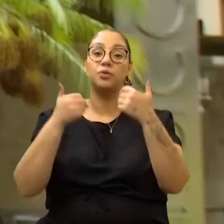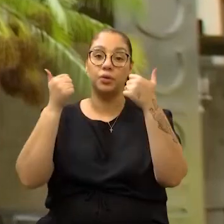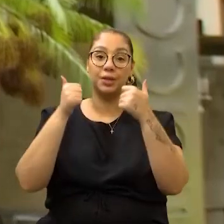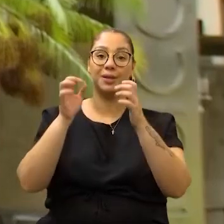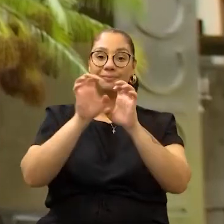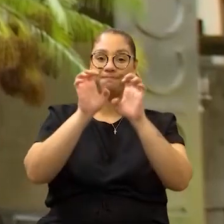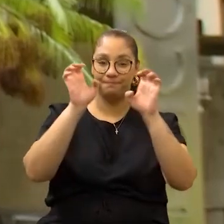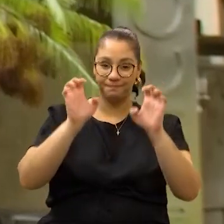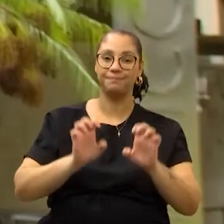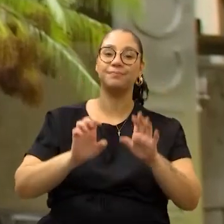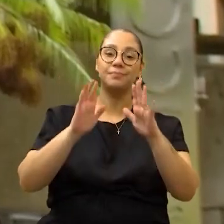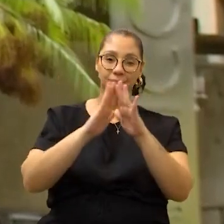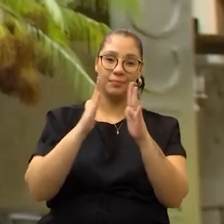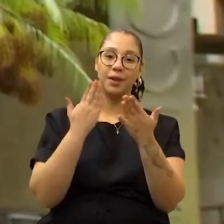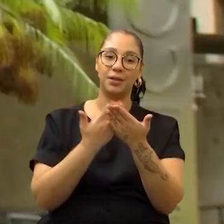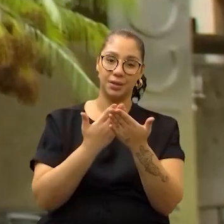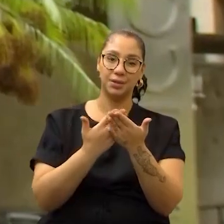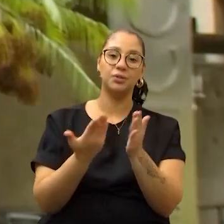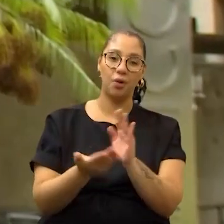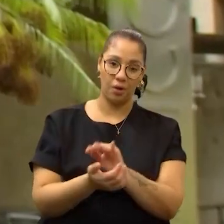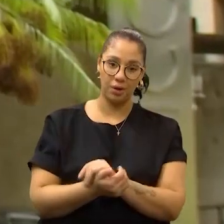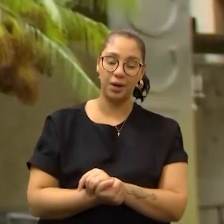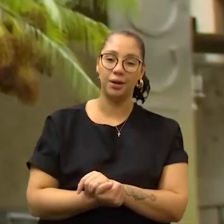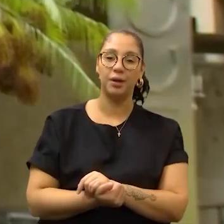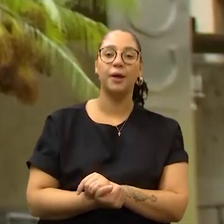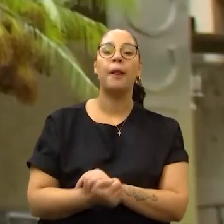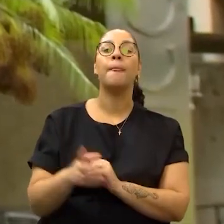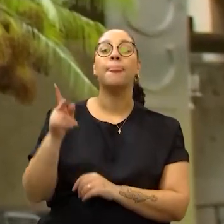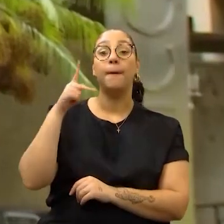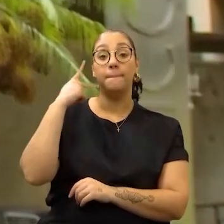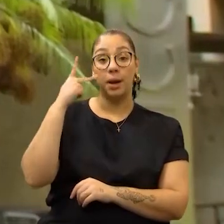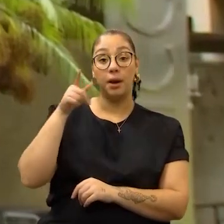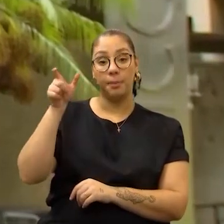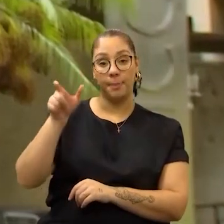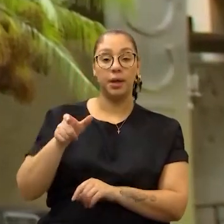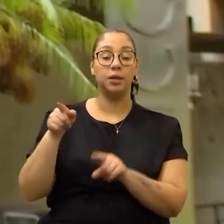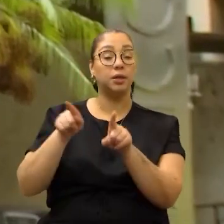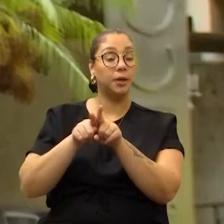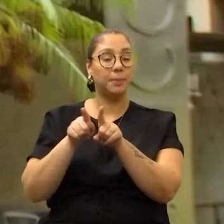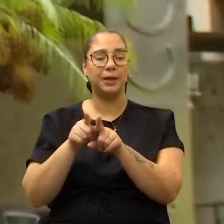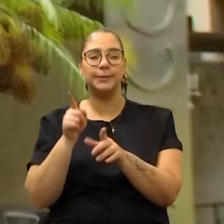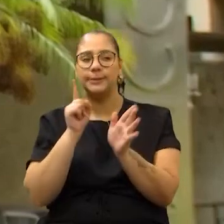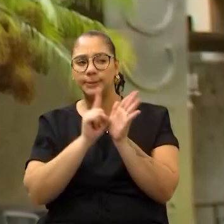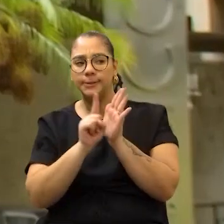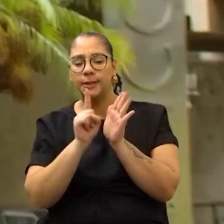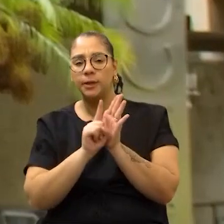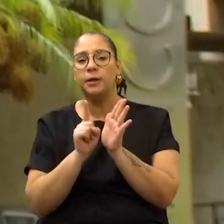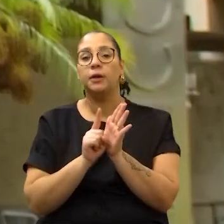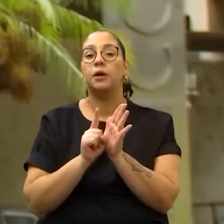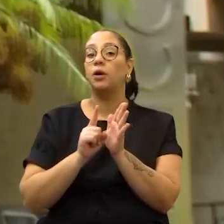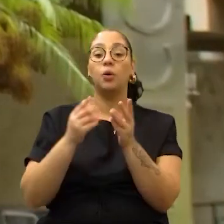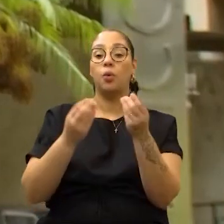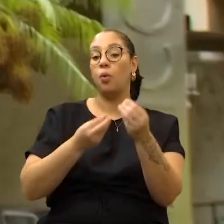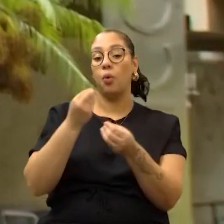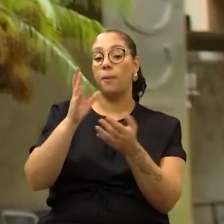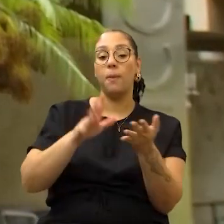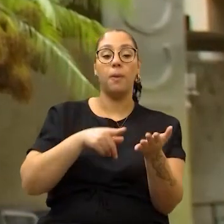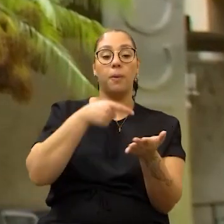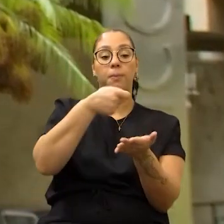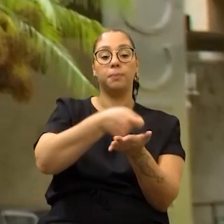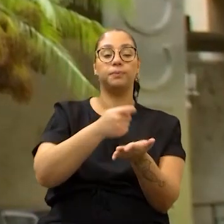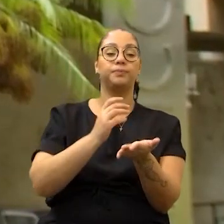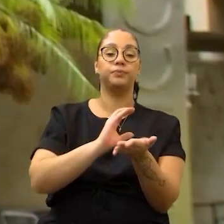também melhorias nas infraestruturas das escolas. O parlamentar também questiona onde